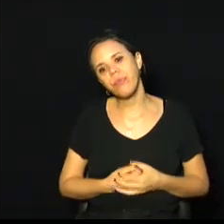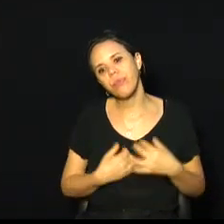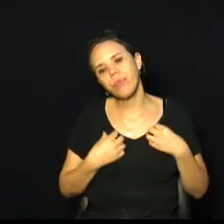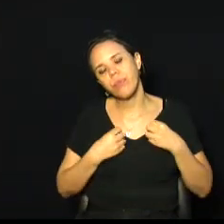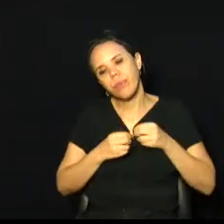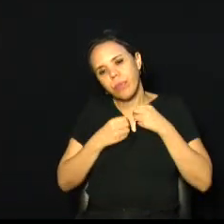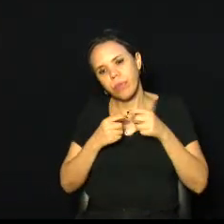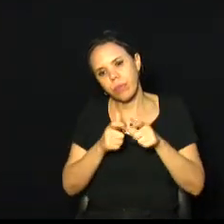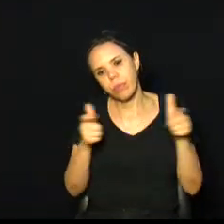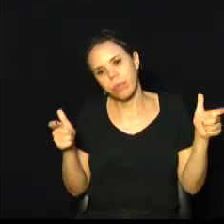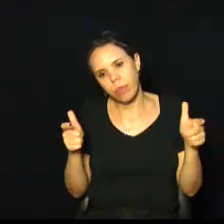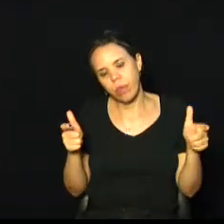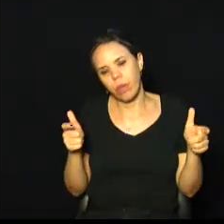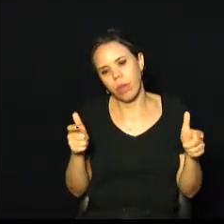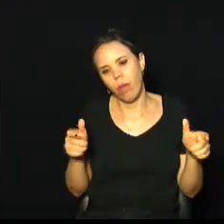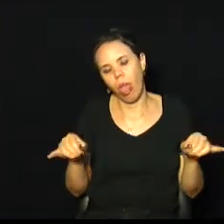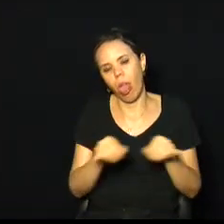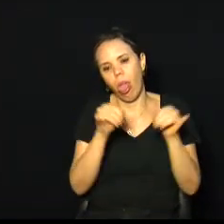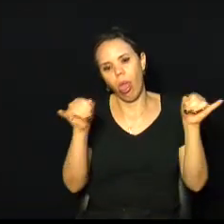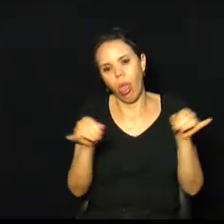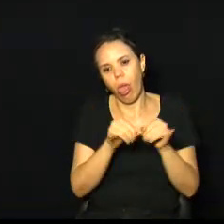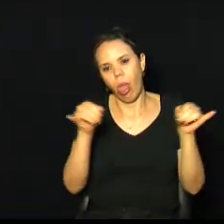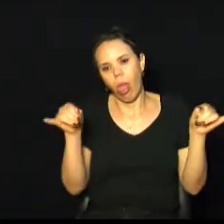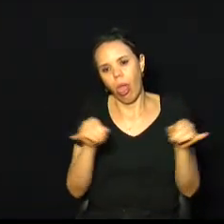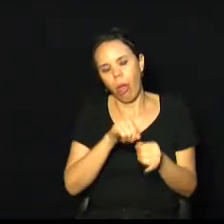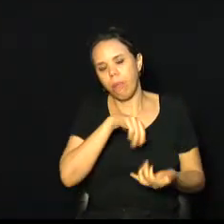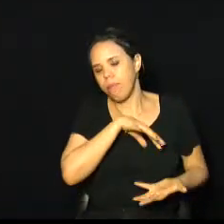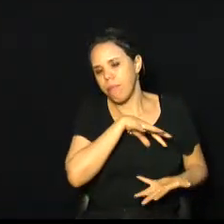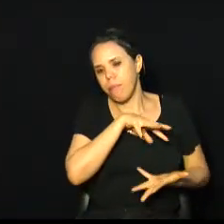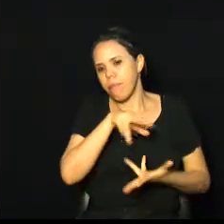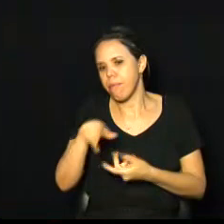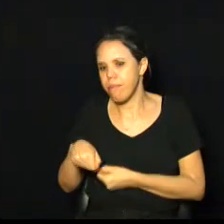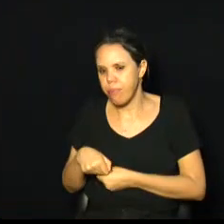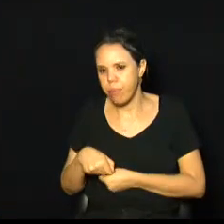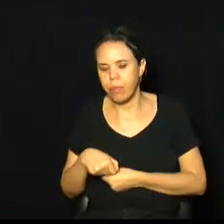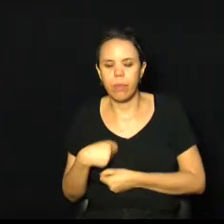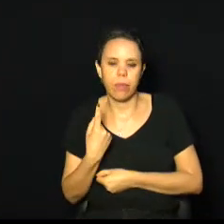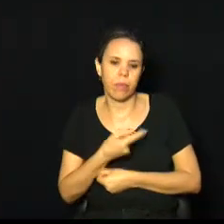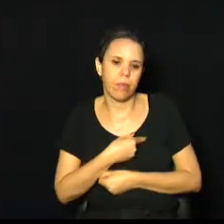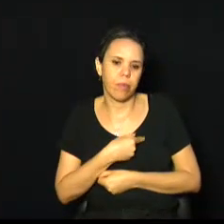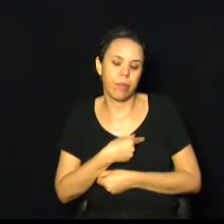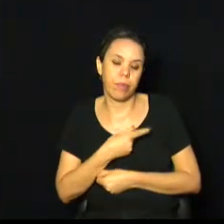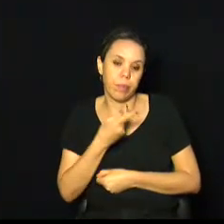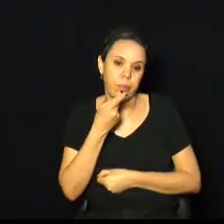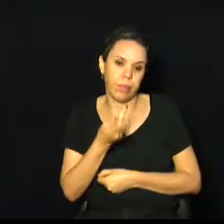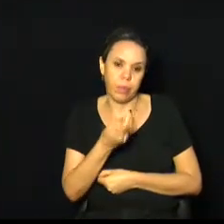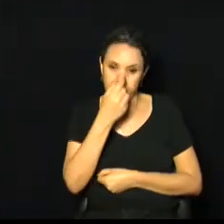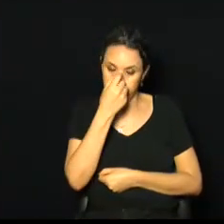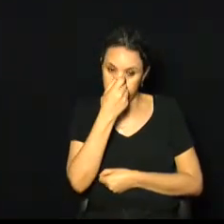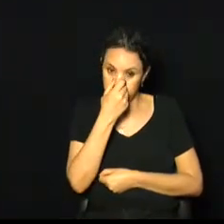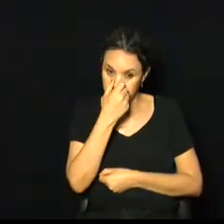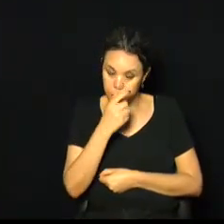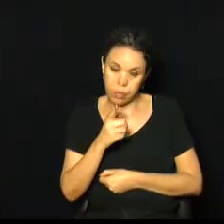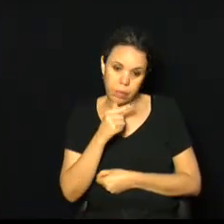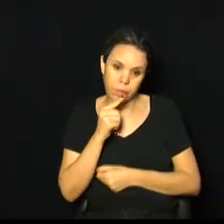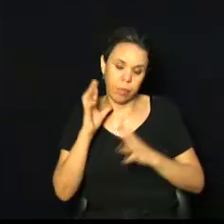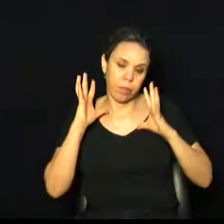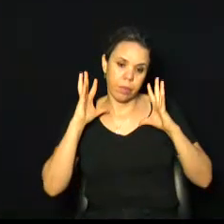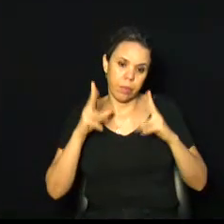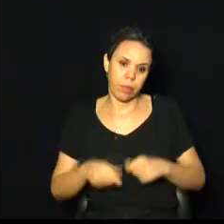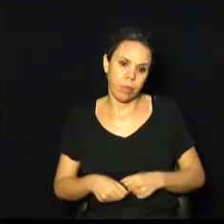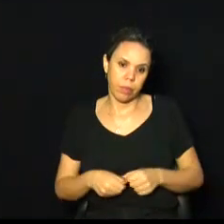a maior bobagem universal, que nós recebemos água